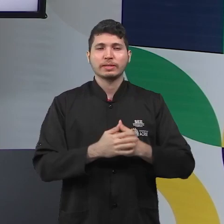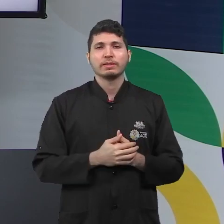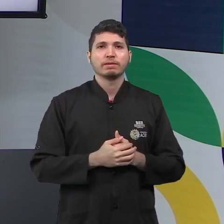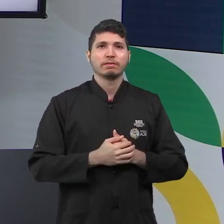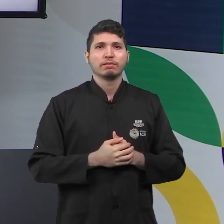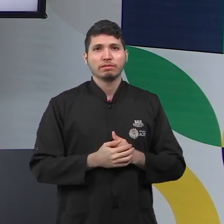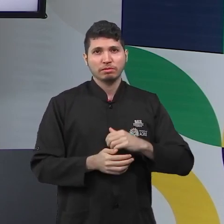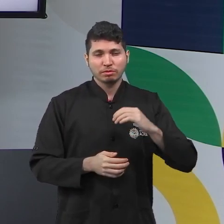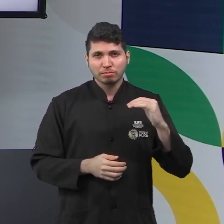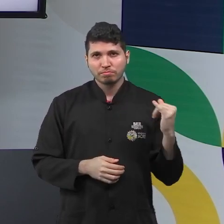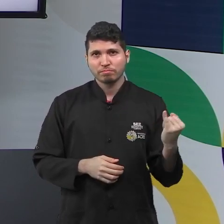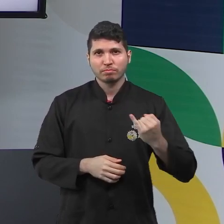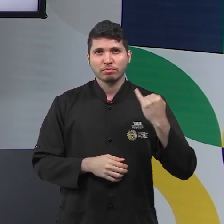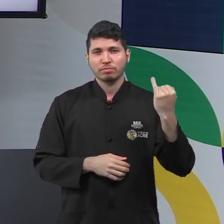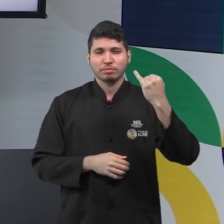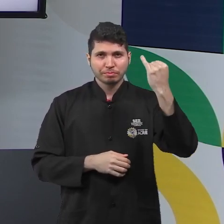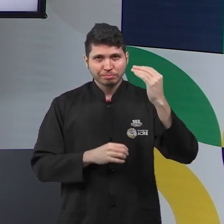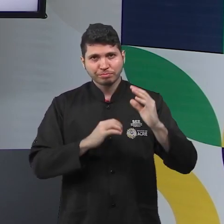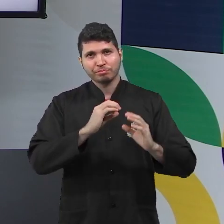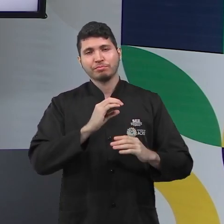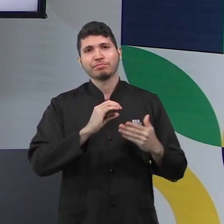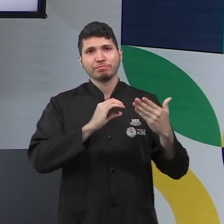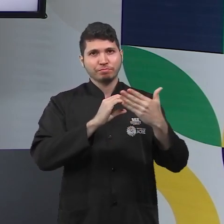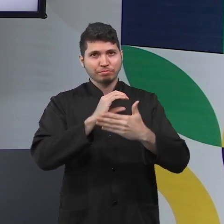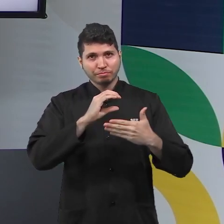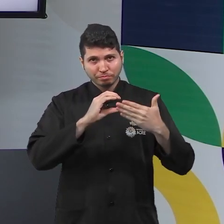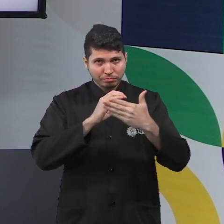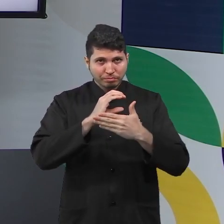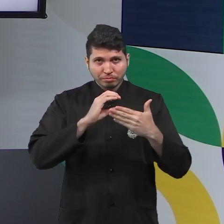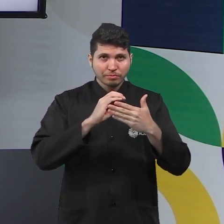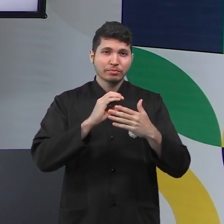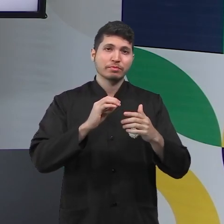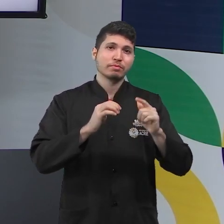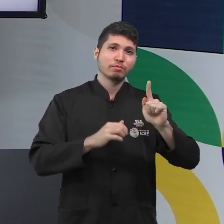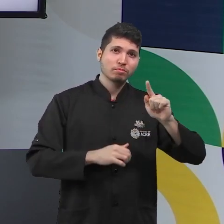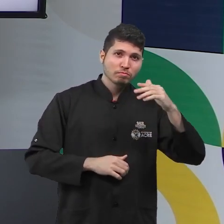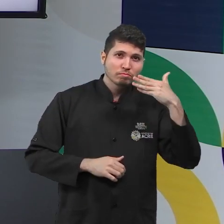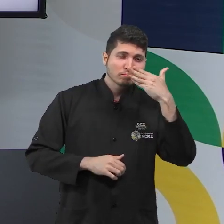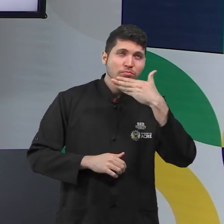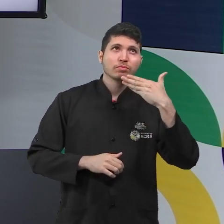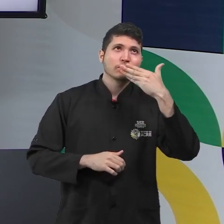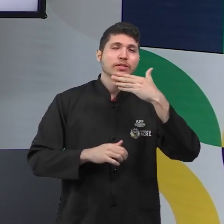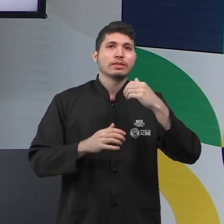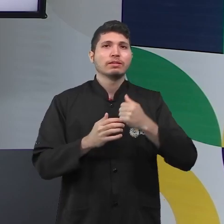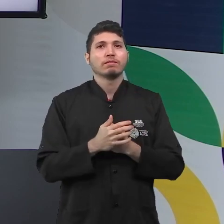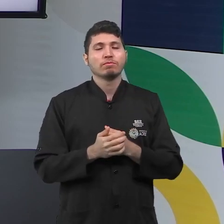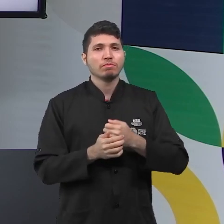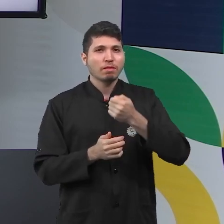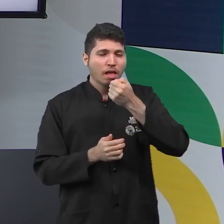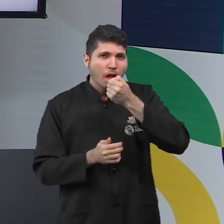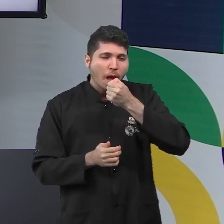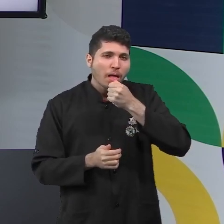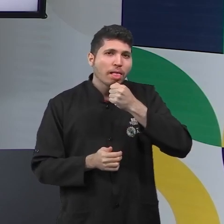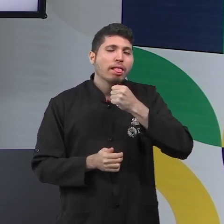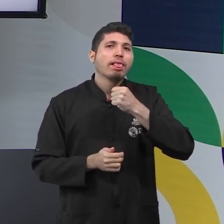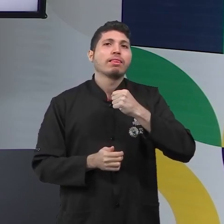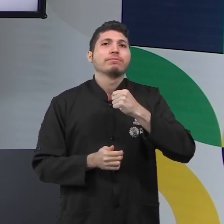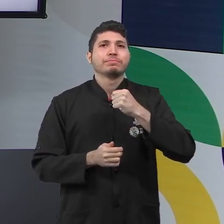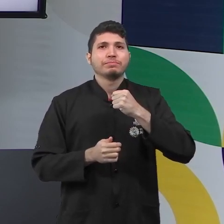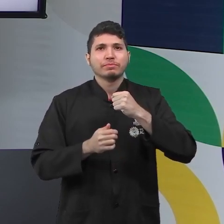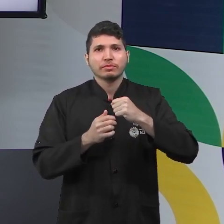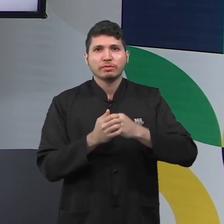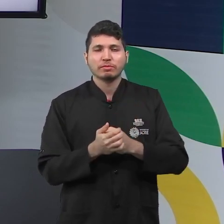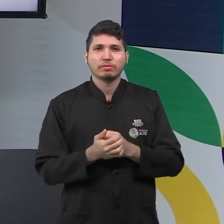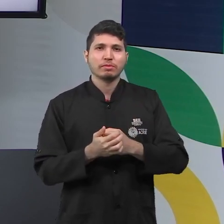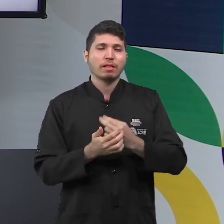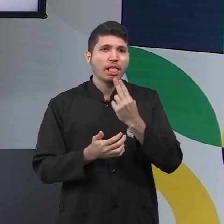que tem um alto teor glicêmico. Então, por exemplo, os doces, bala, sorvete, refrigerante, que tem uma